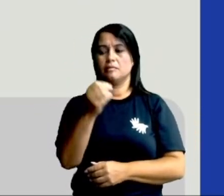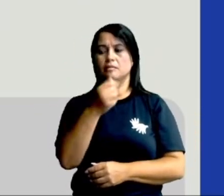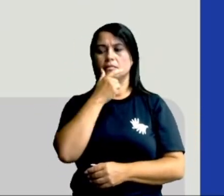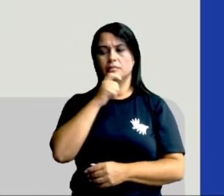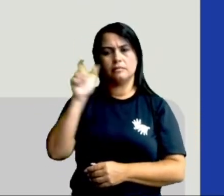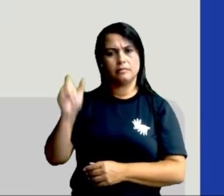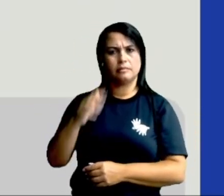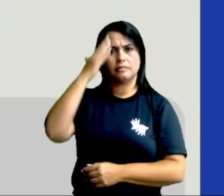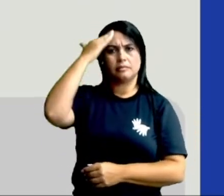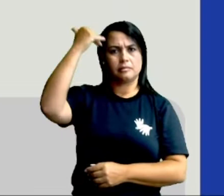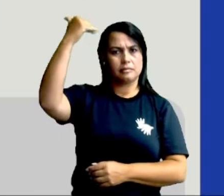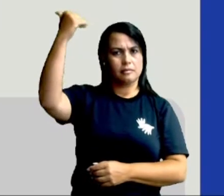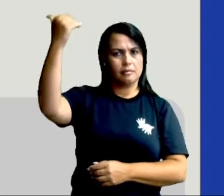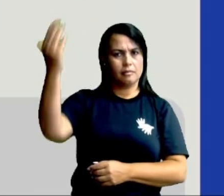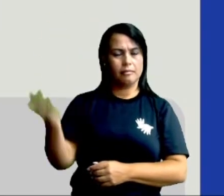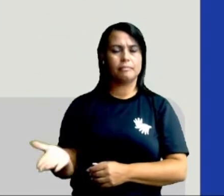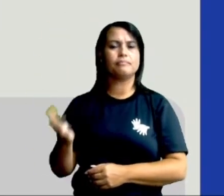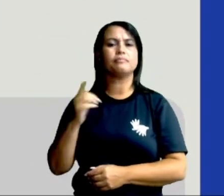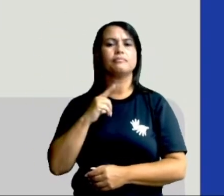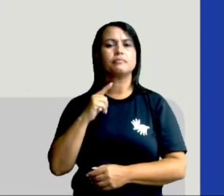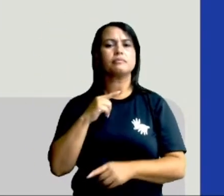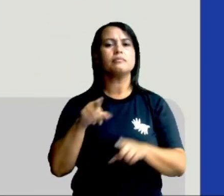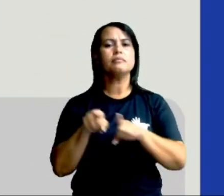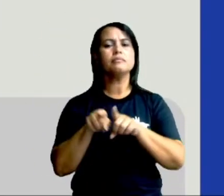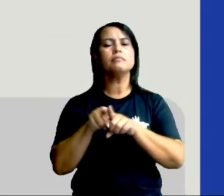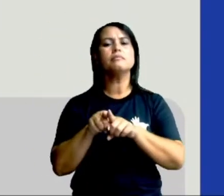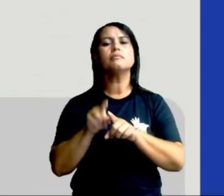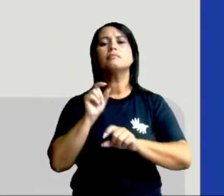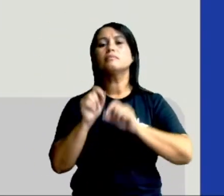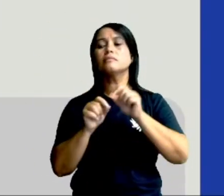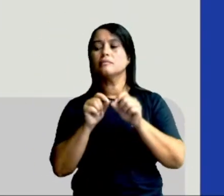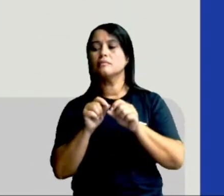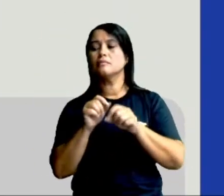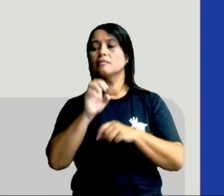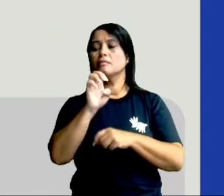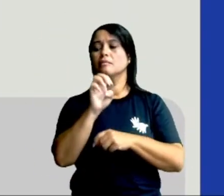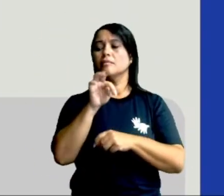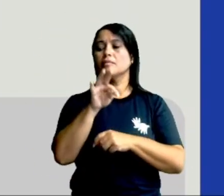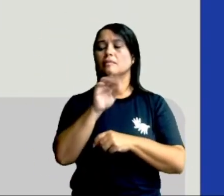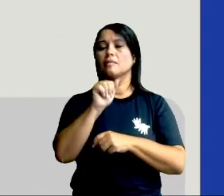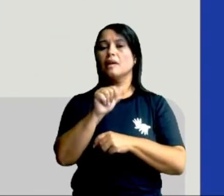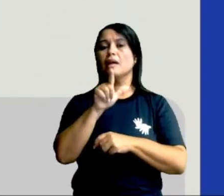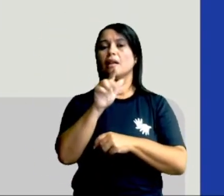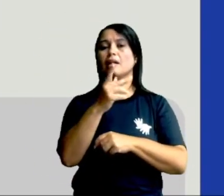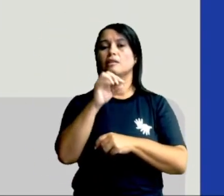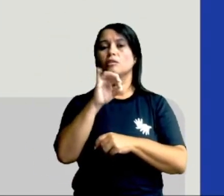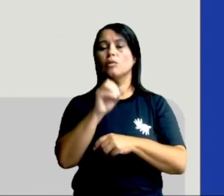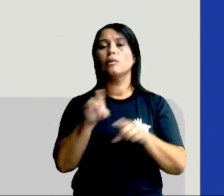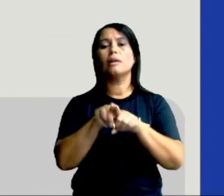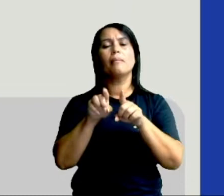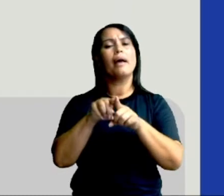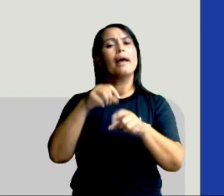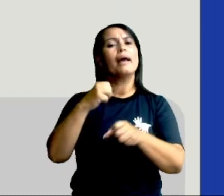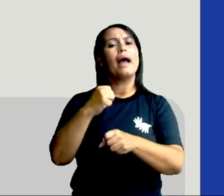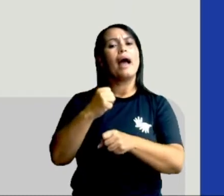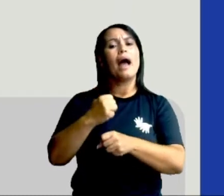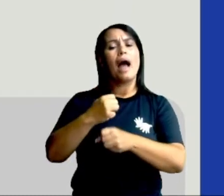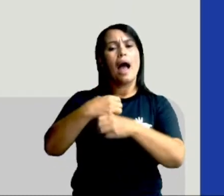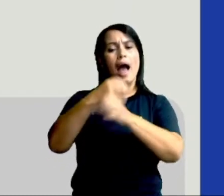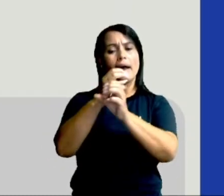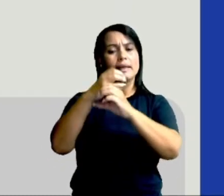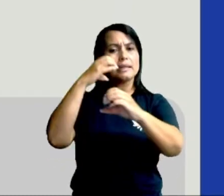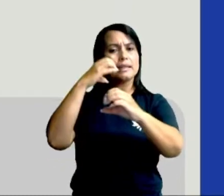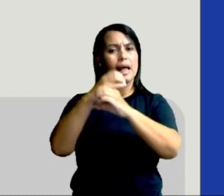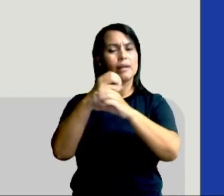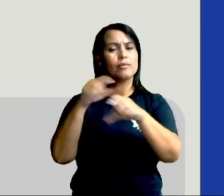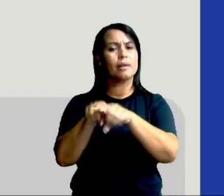muito famoso. Ele foi entalhador, tá? Carpinteiro e arquiteto do Brasil colonial, lá